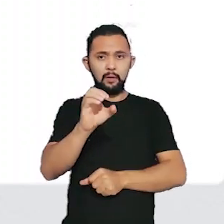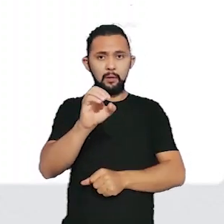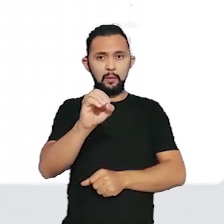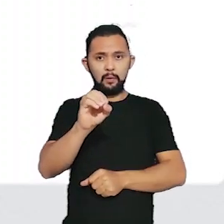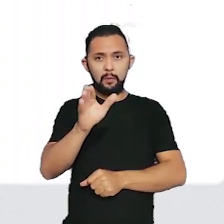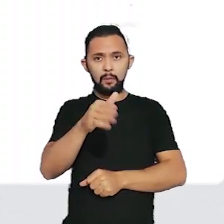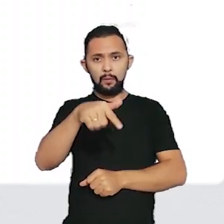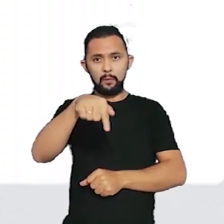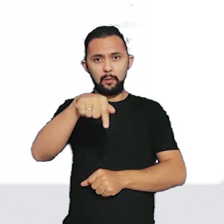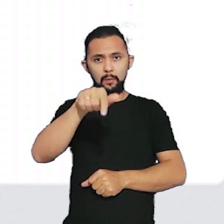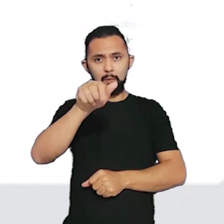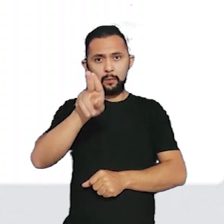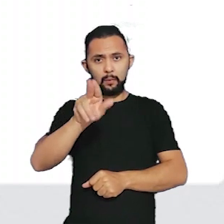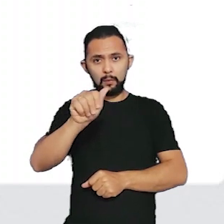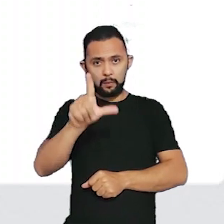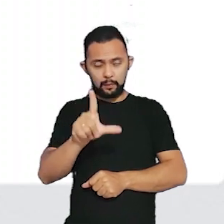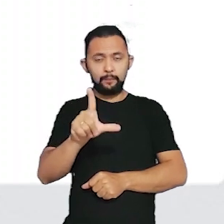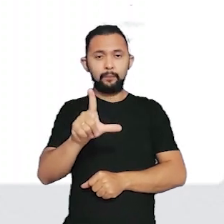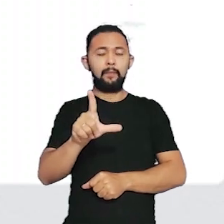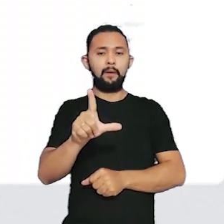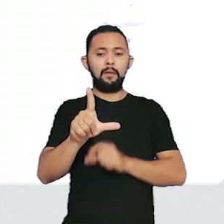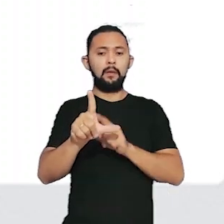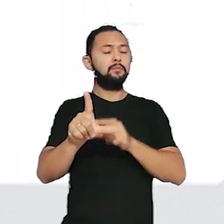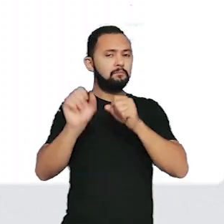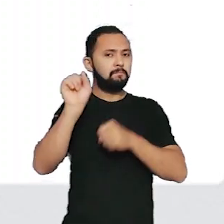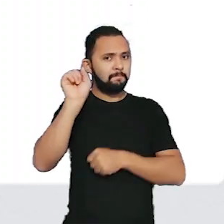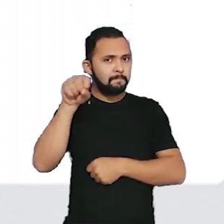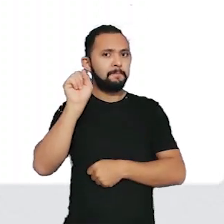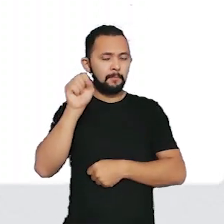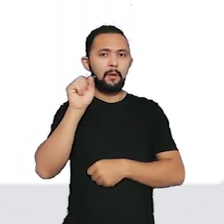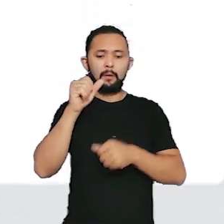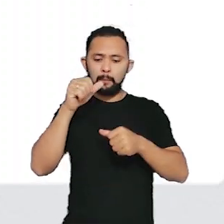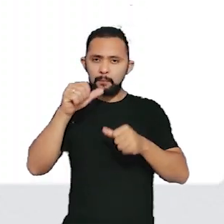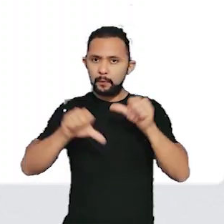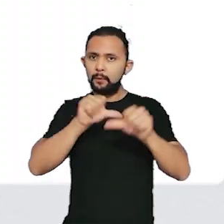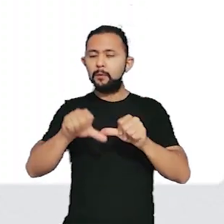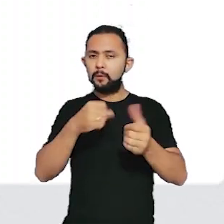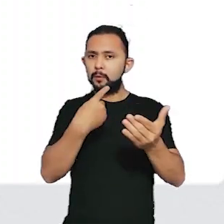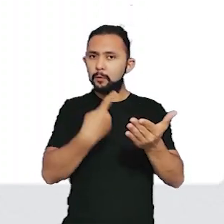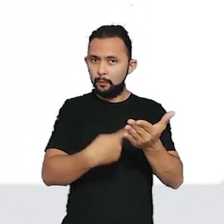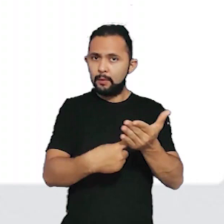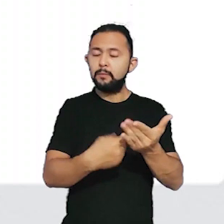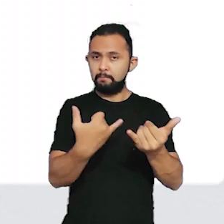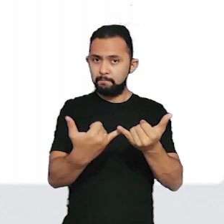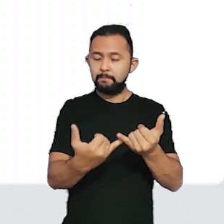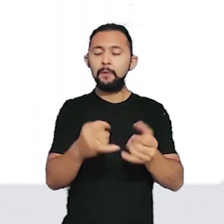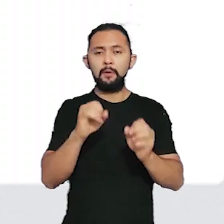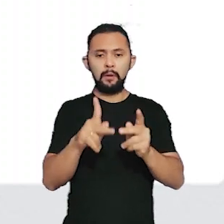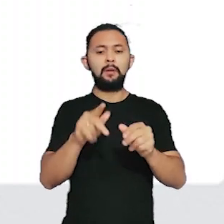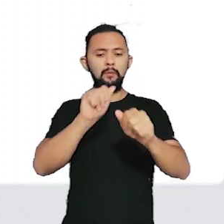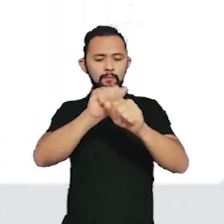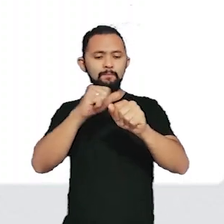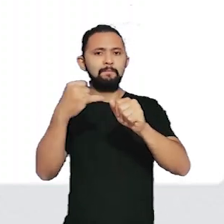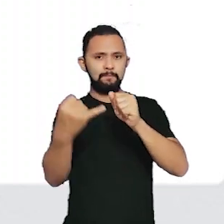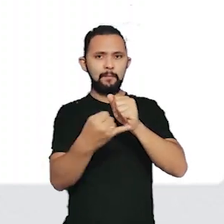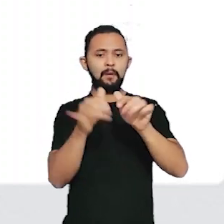qual não se sentia bem, estava de cama. Então, aqui sim, eu tenho uma oração adjetiva, tá? Então,